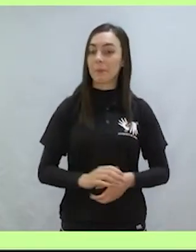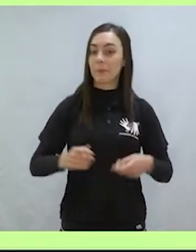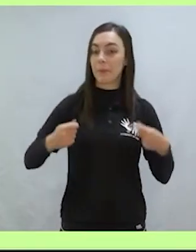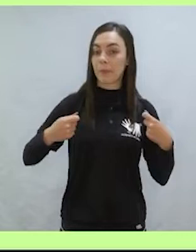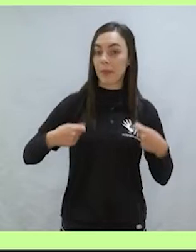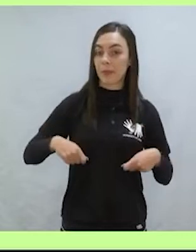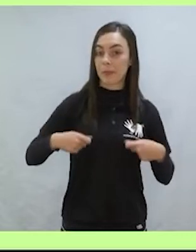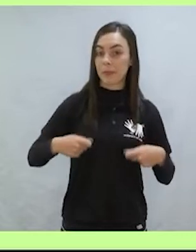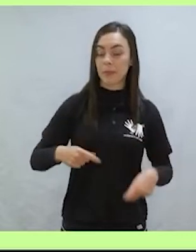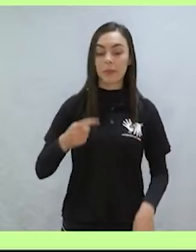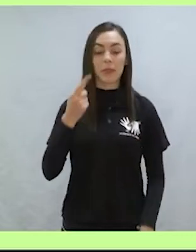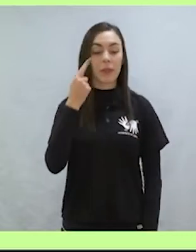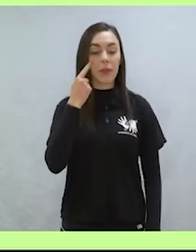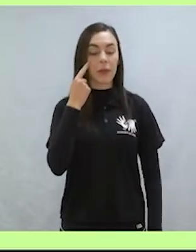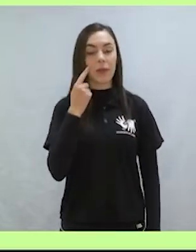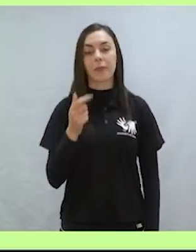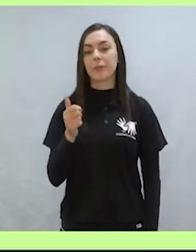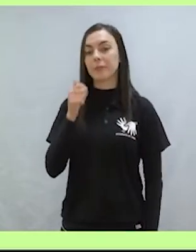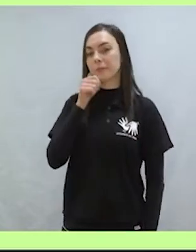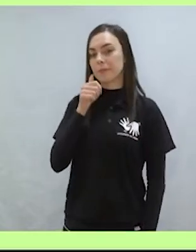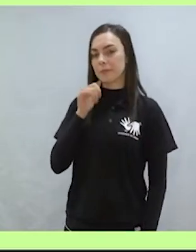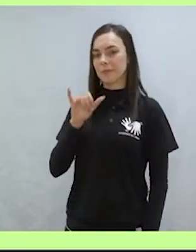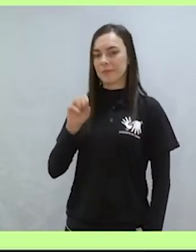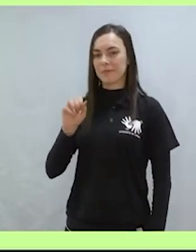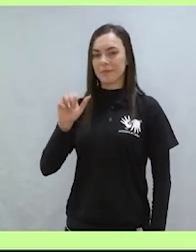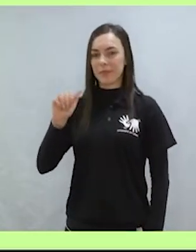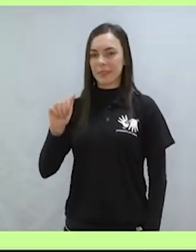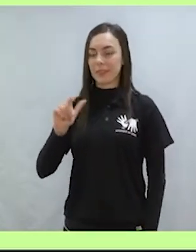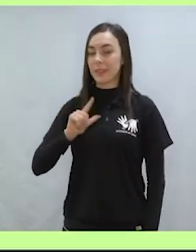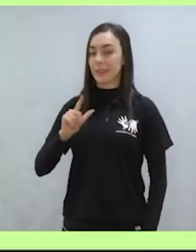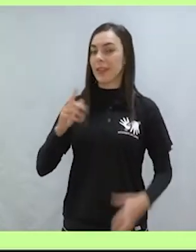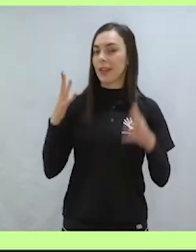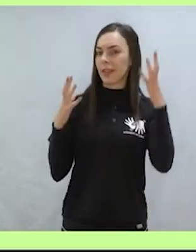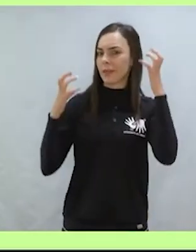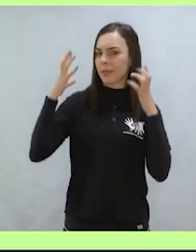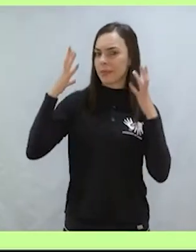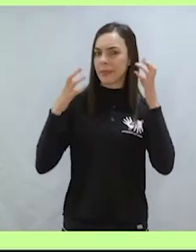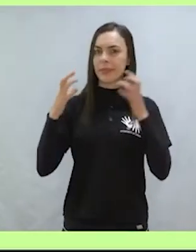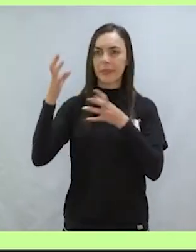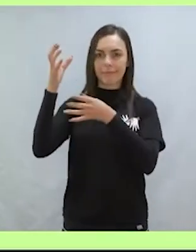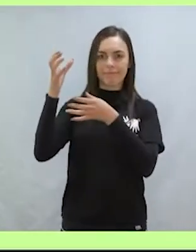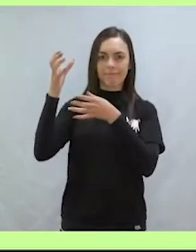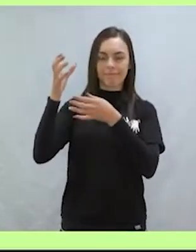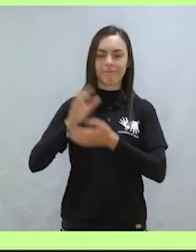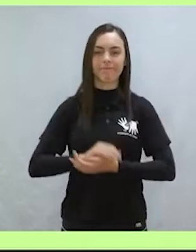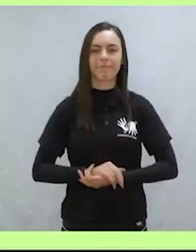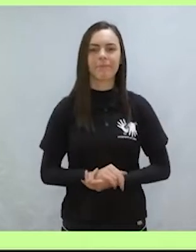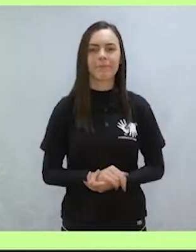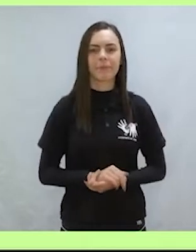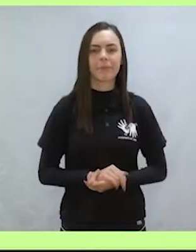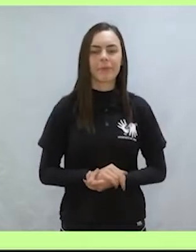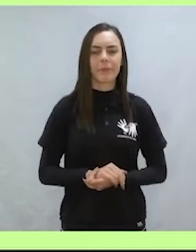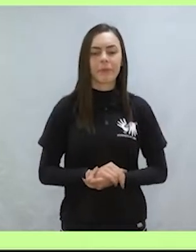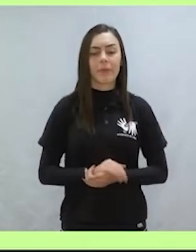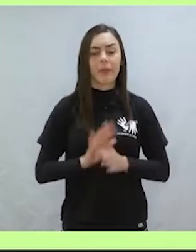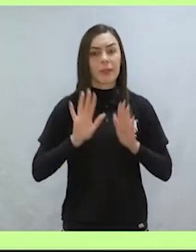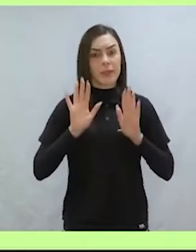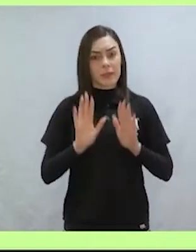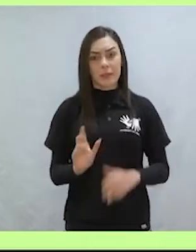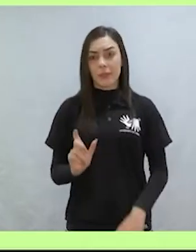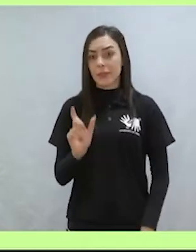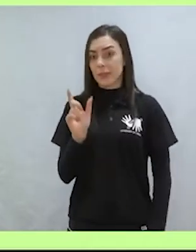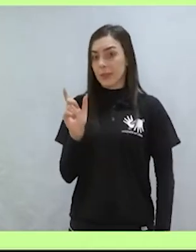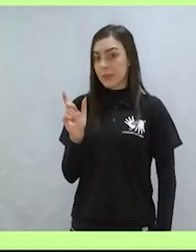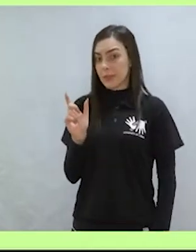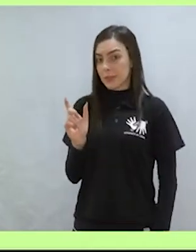que pegar, olhem na mão da Isa, tá lá a boneca Emília. E para formar